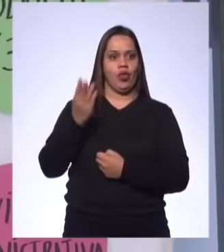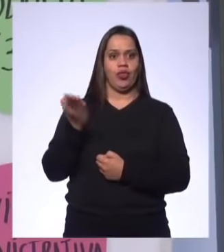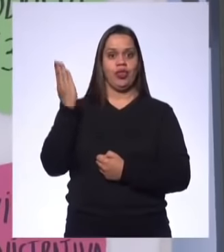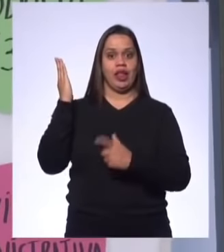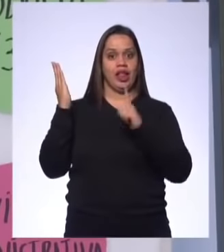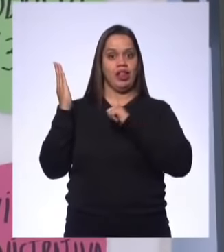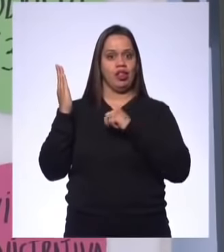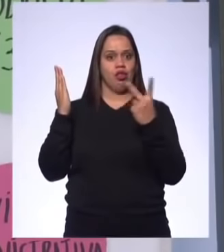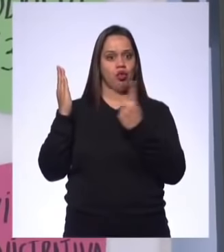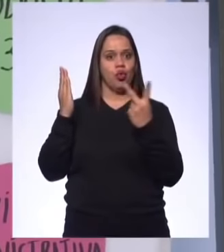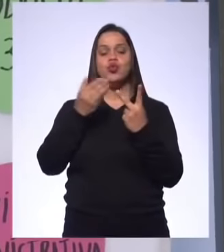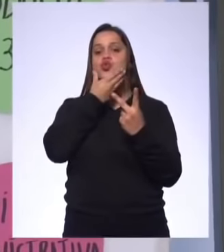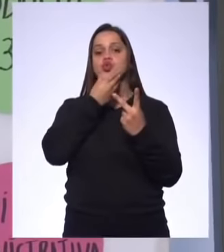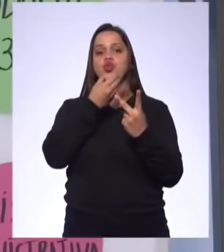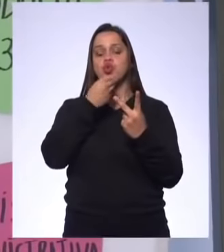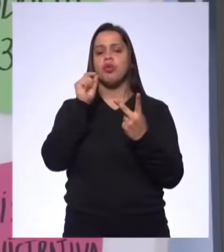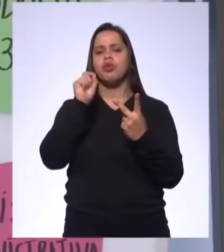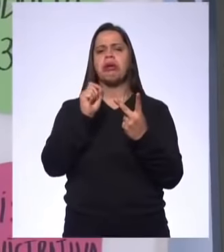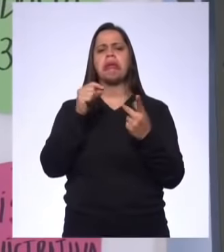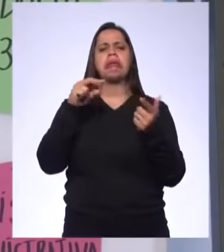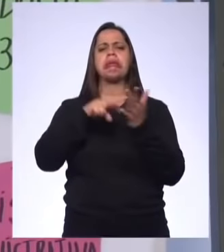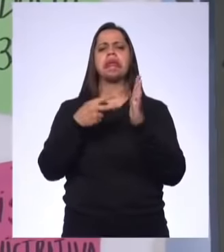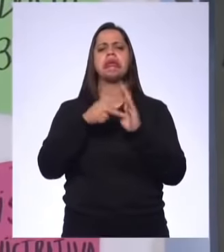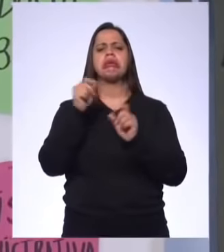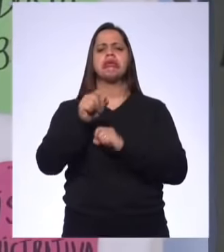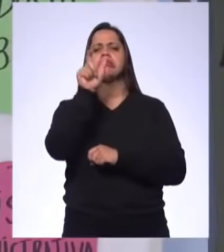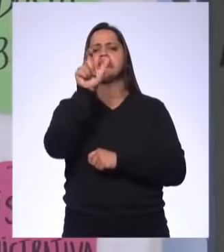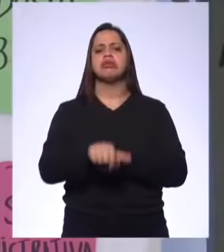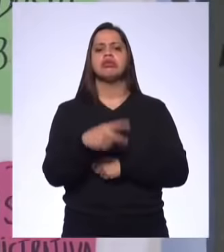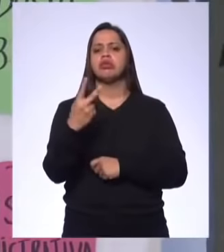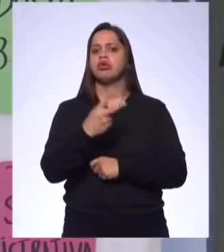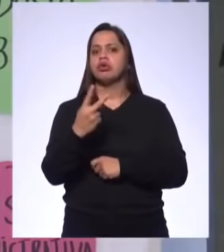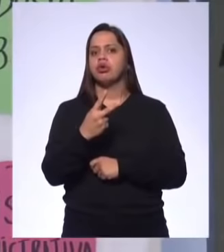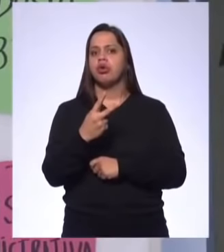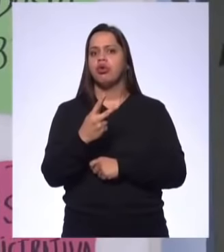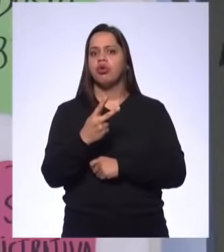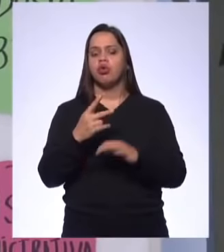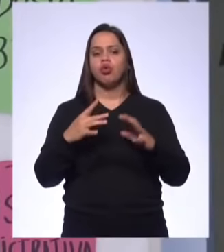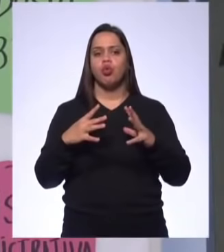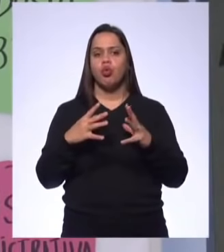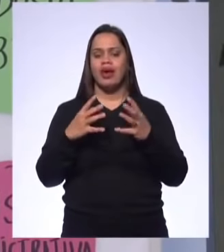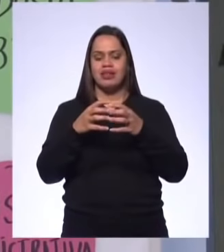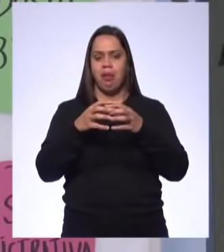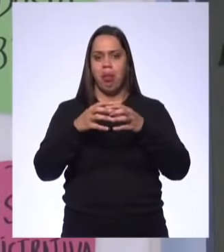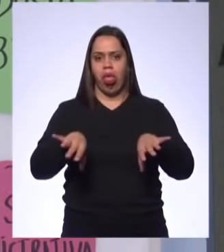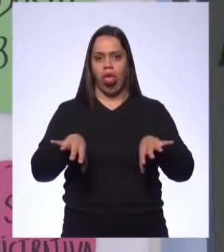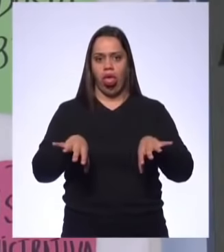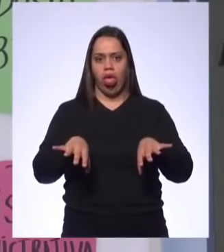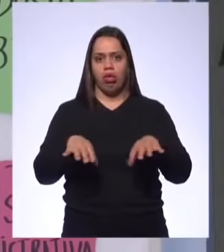têm? Qual a relação desses dois personagens com a fragmentação do Império